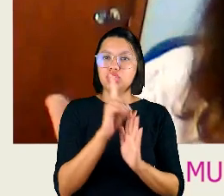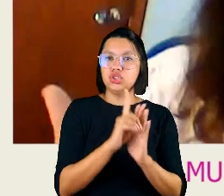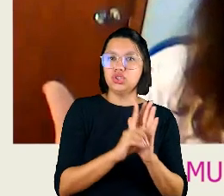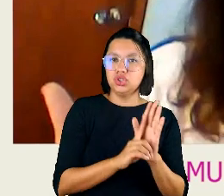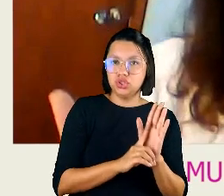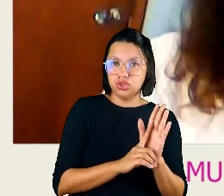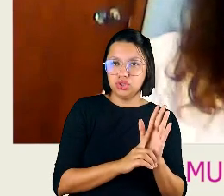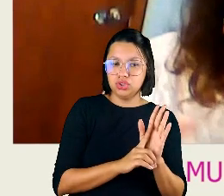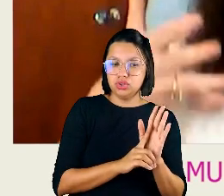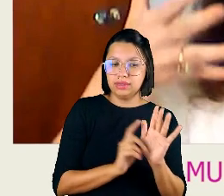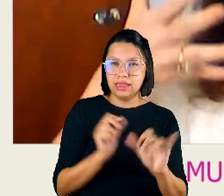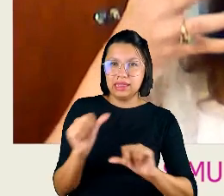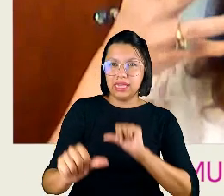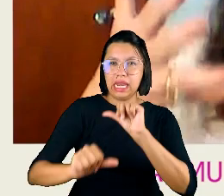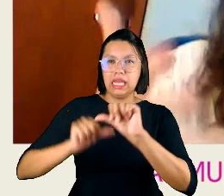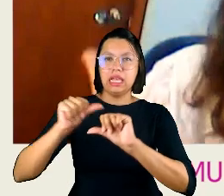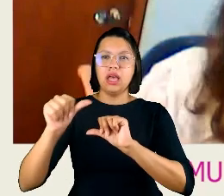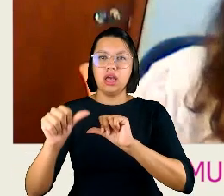transformação,